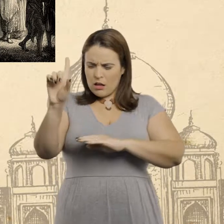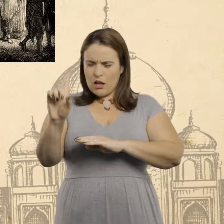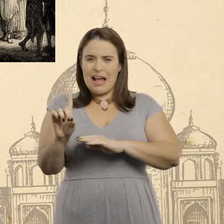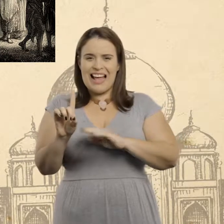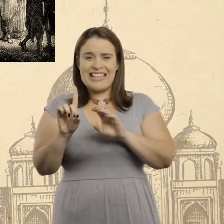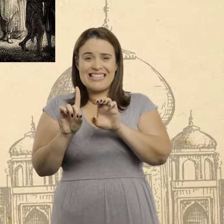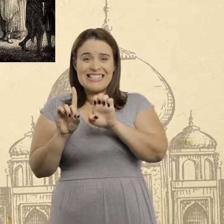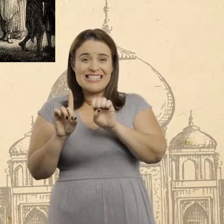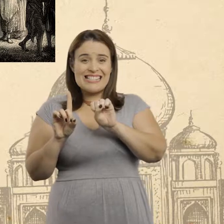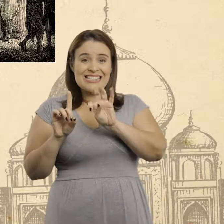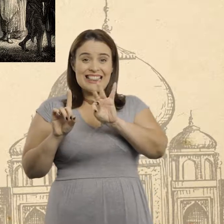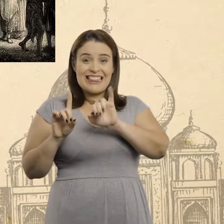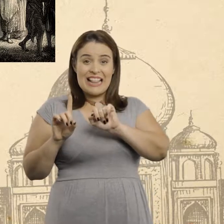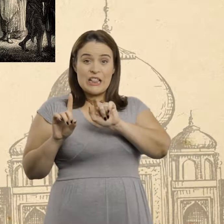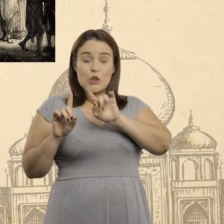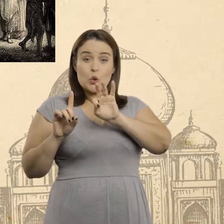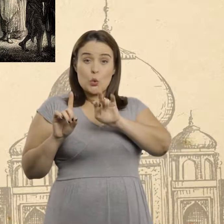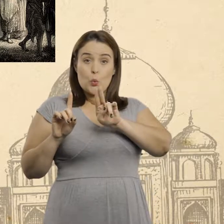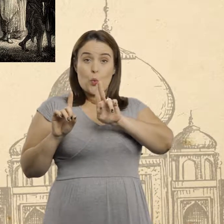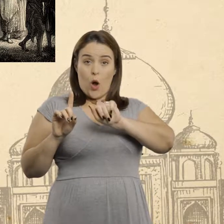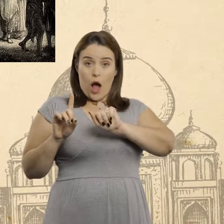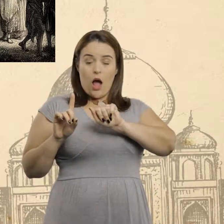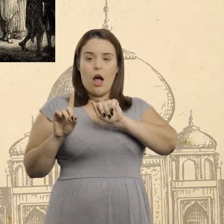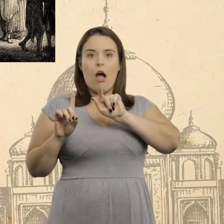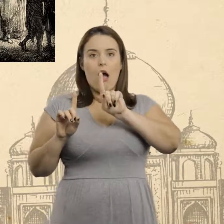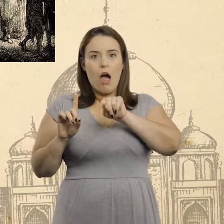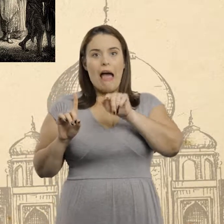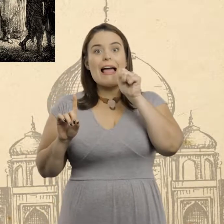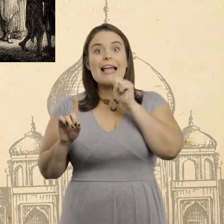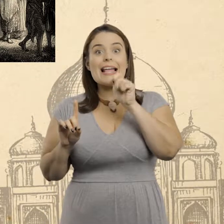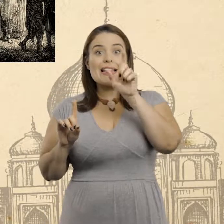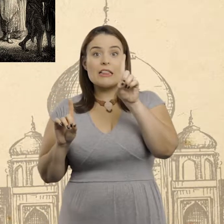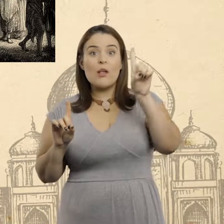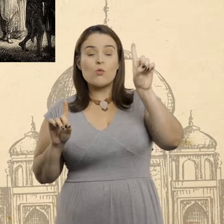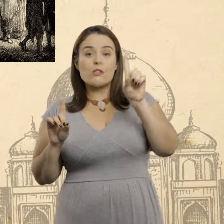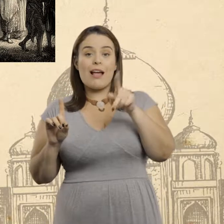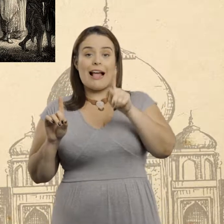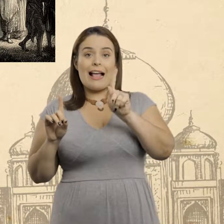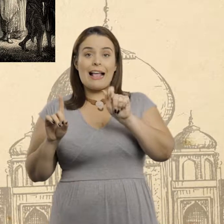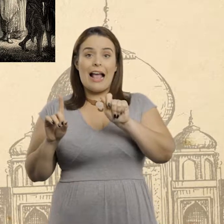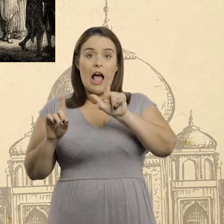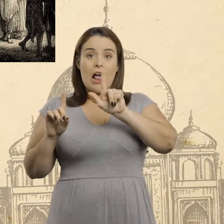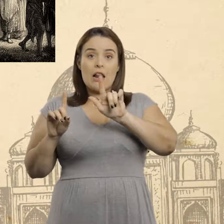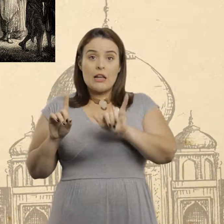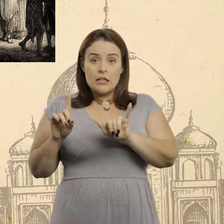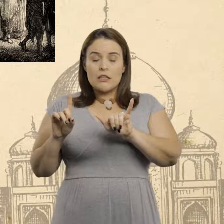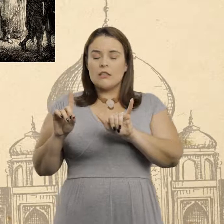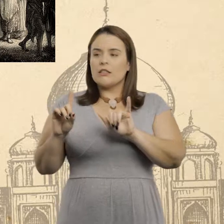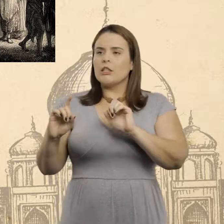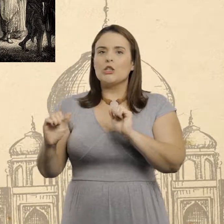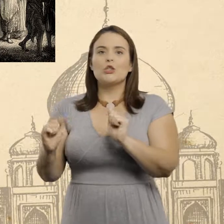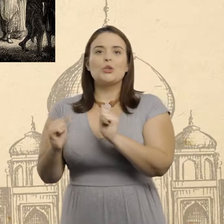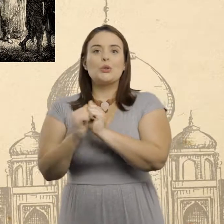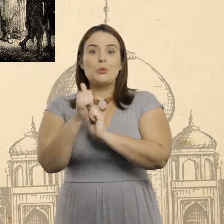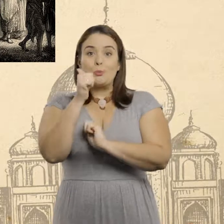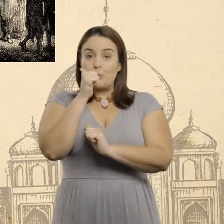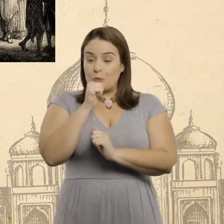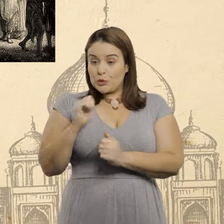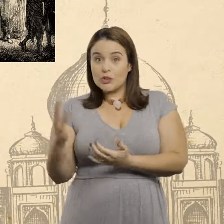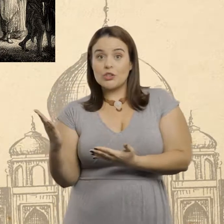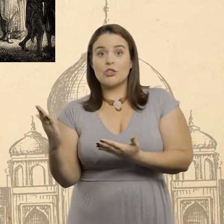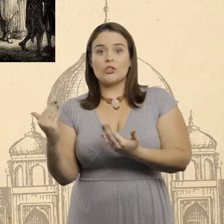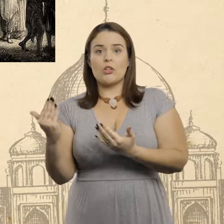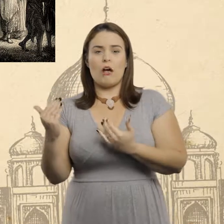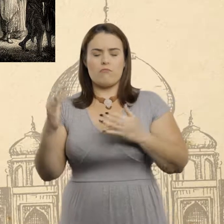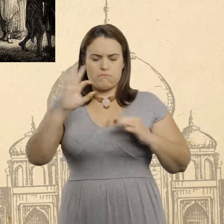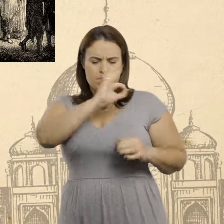guia reconheceu a estátua e disse que era a estátua da deusa Kali. Junto ao grupo estava uma mulher jovem que